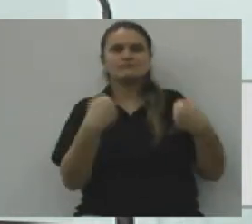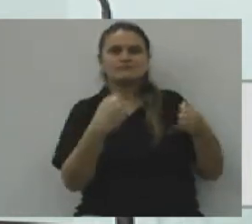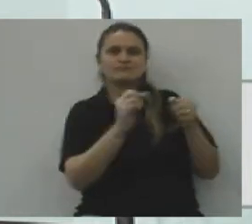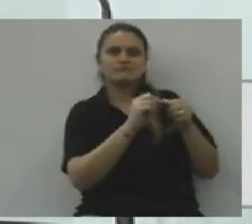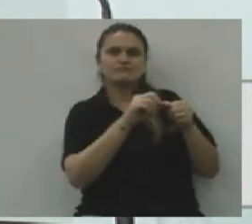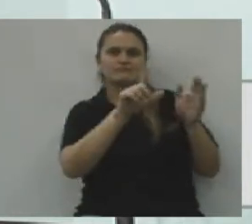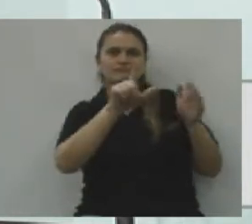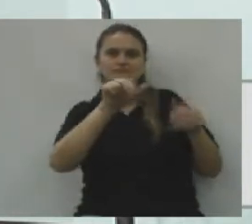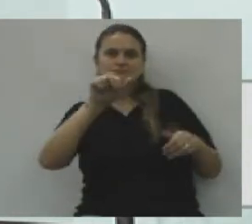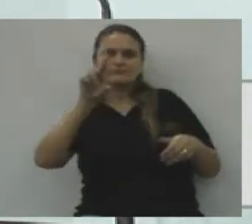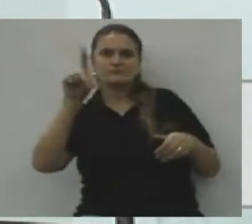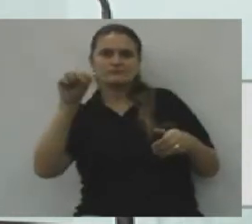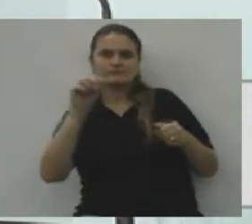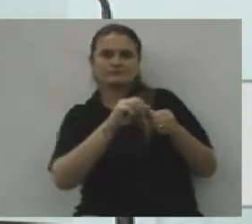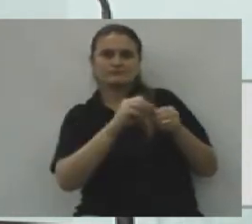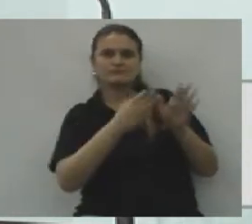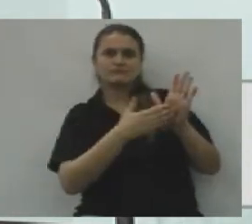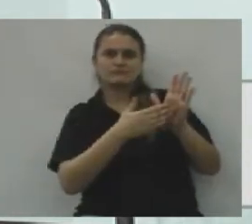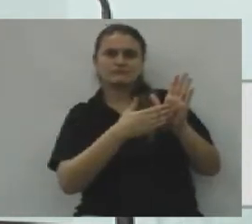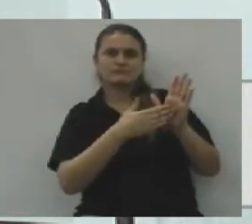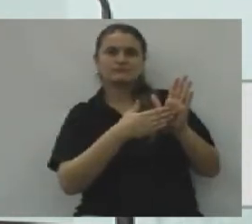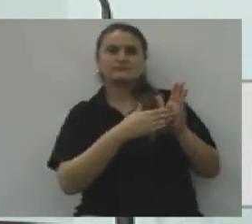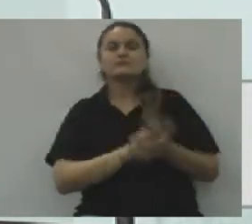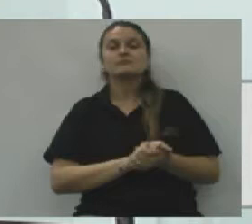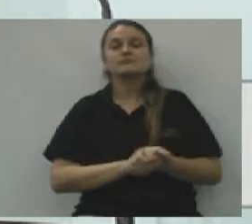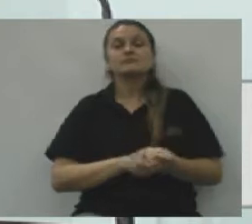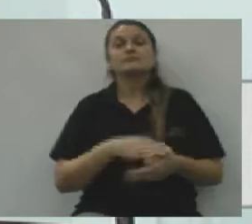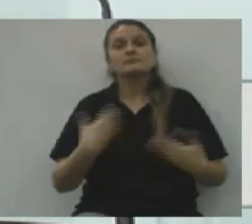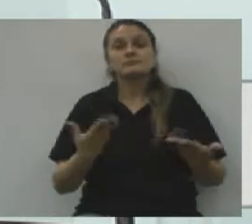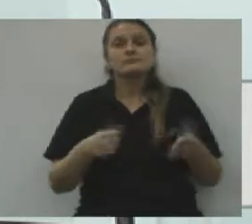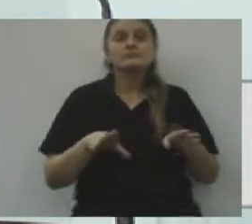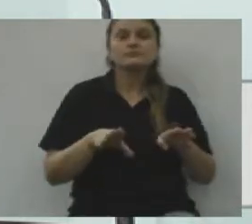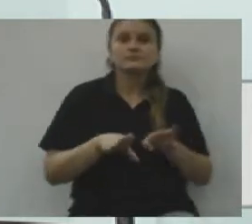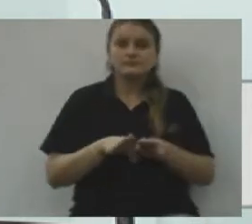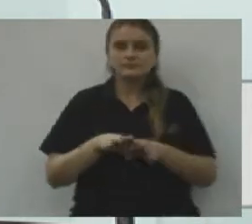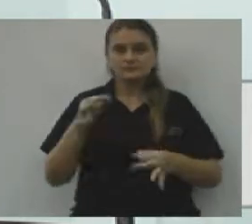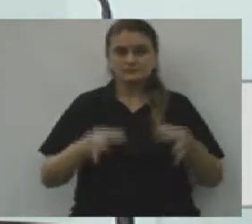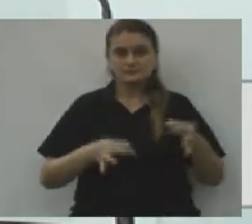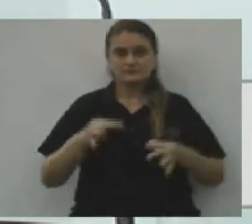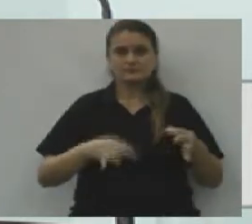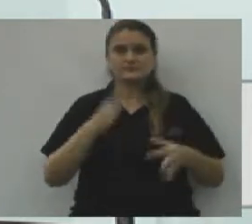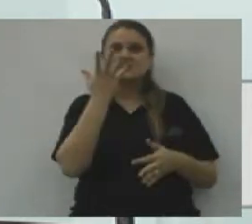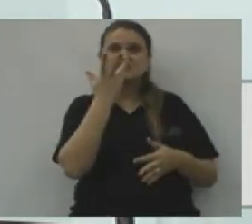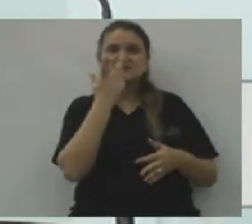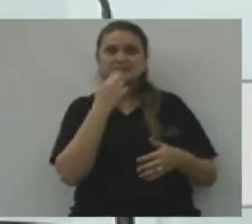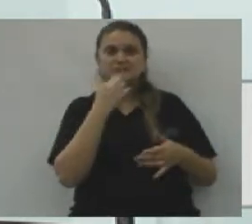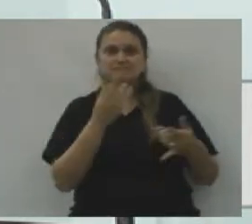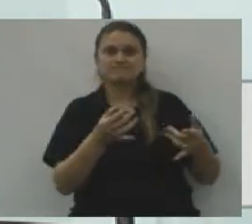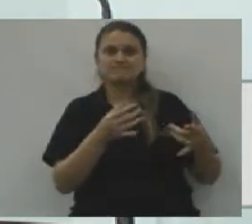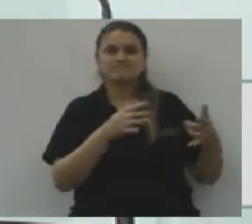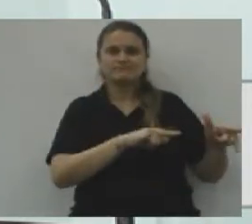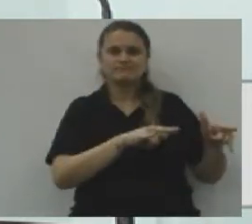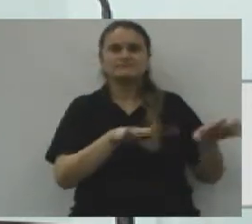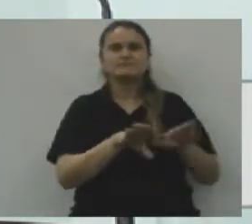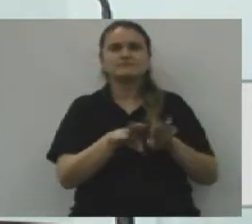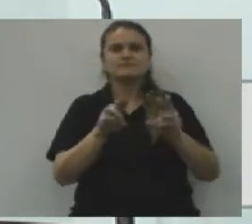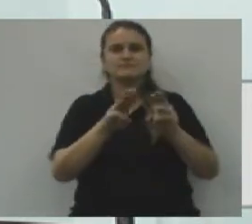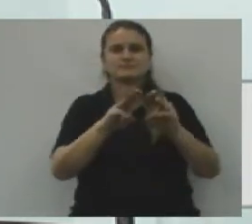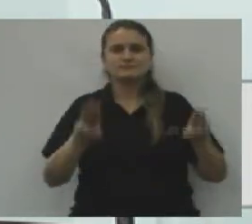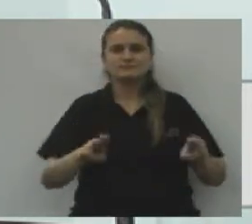que compõem essa rede. Assim como, ainda, o Poder Judiciário da Vara da Infância e o Ministério Público.